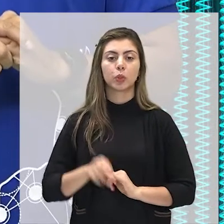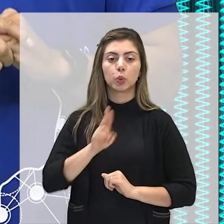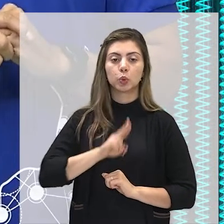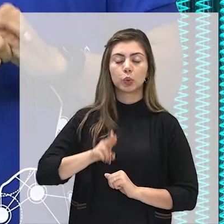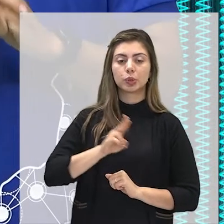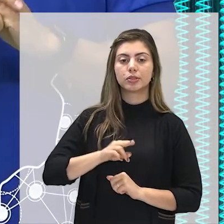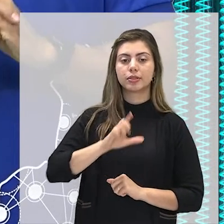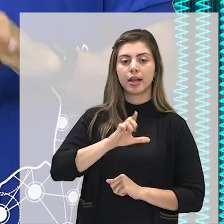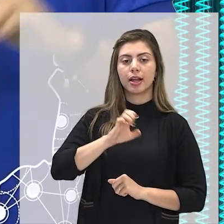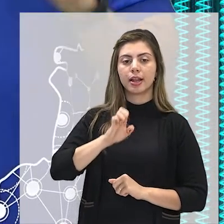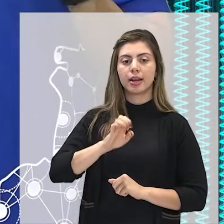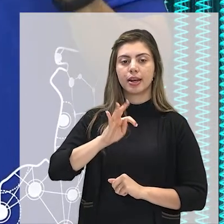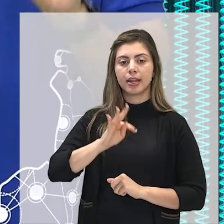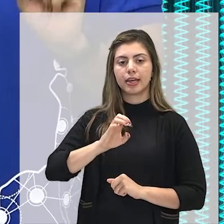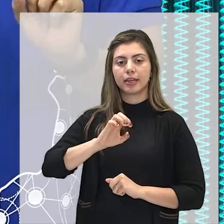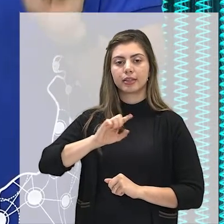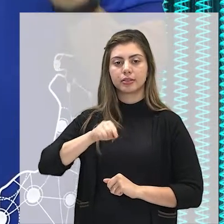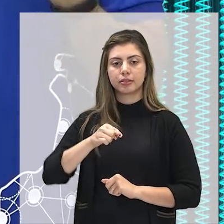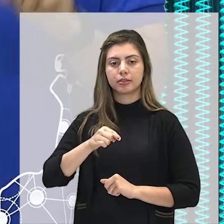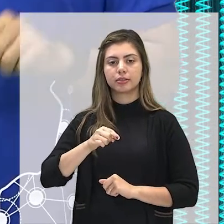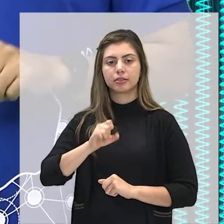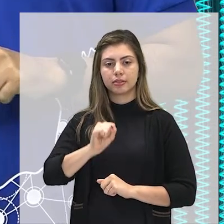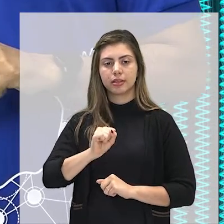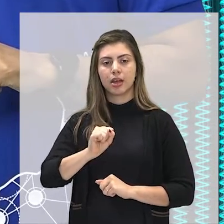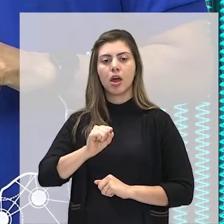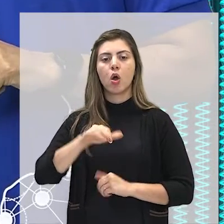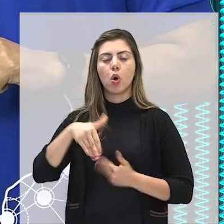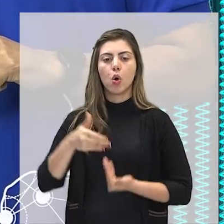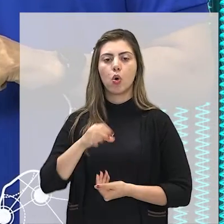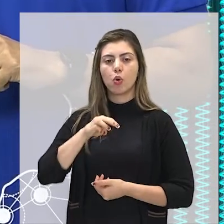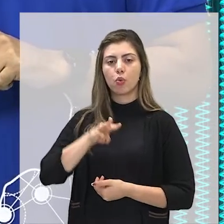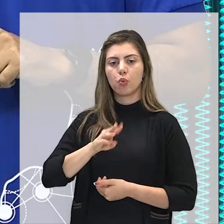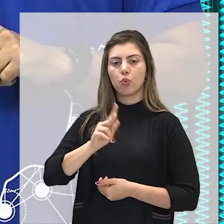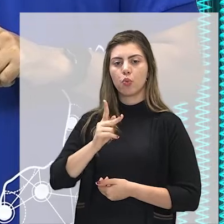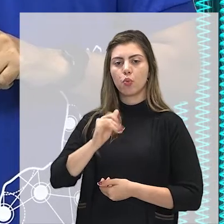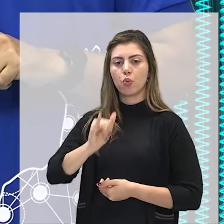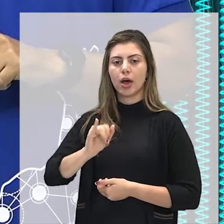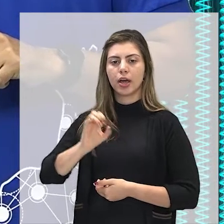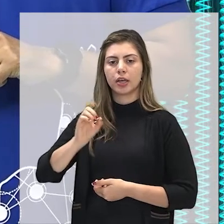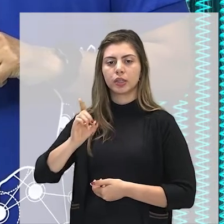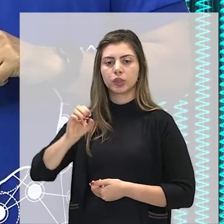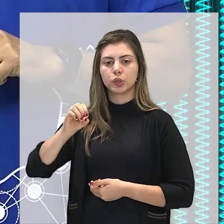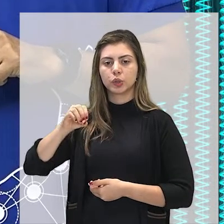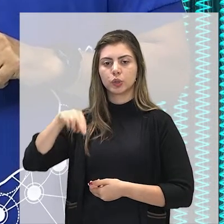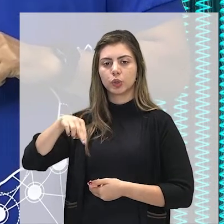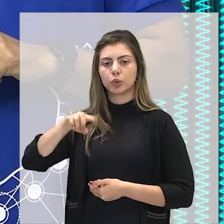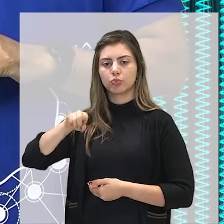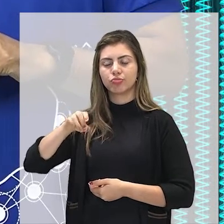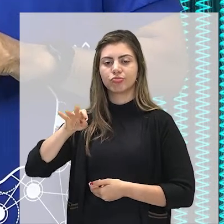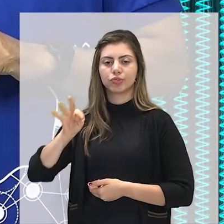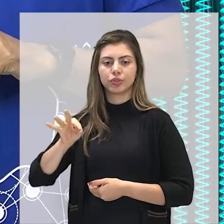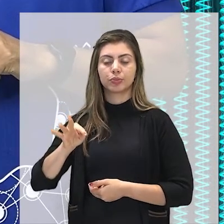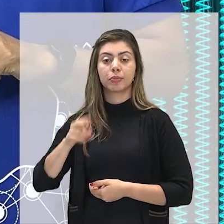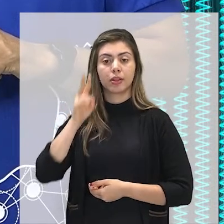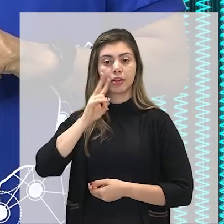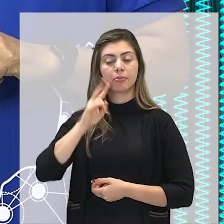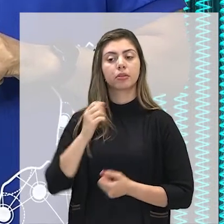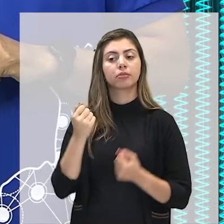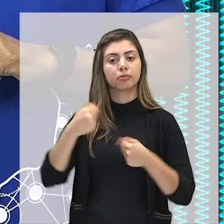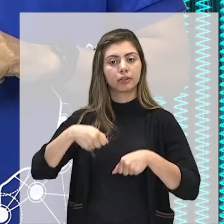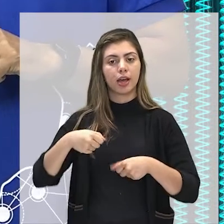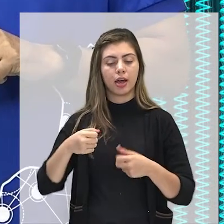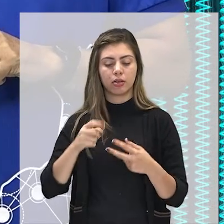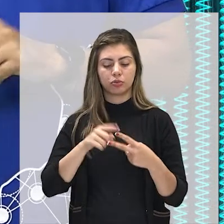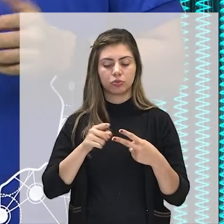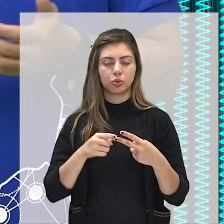ou why don't we, lembrando que essas duas alternativas aqui, elas substituem can e could. Na